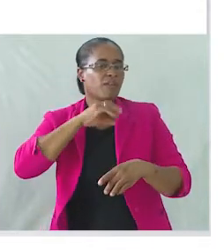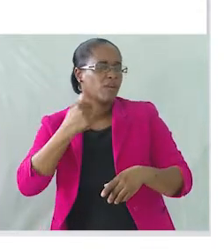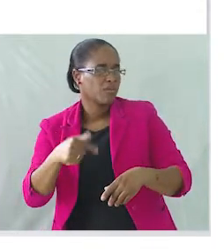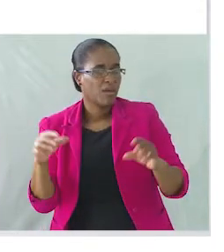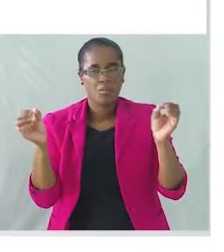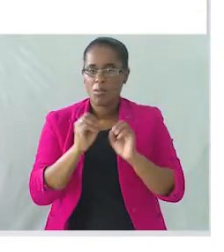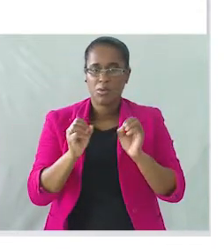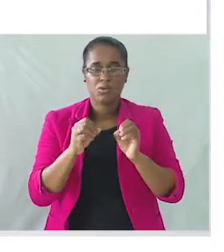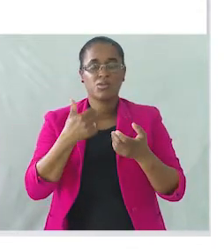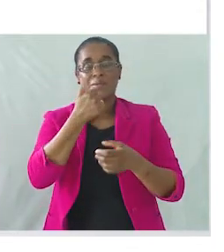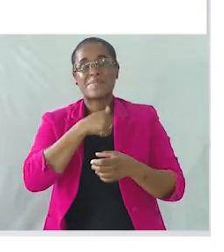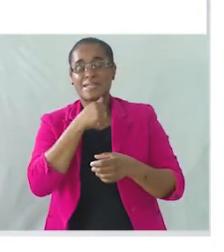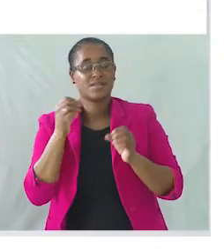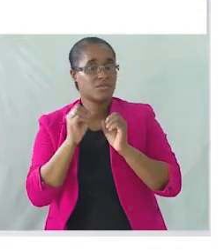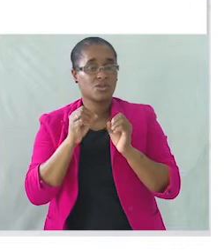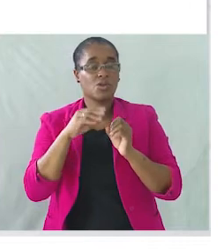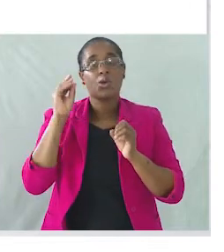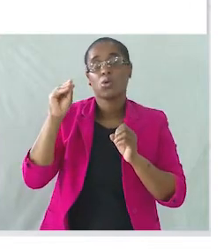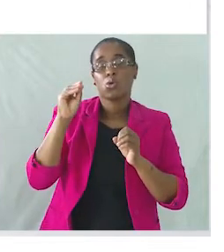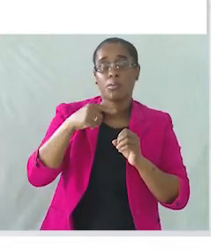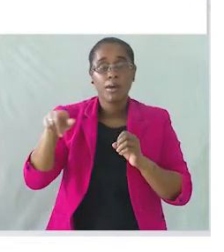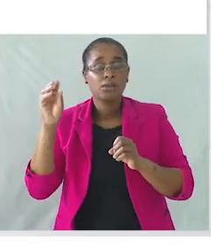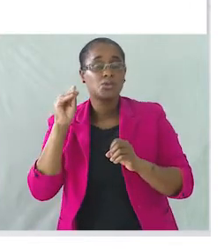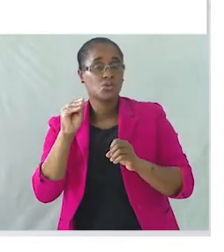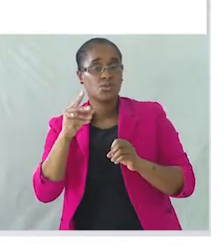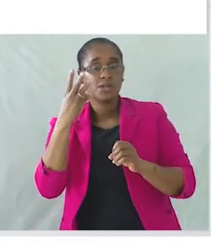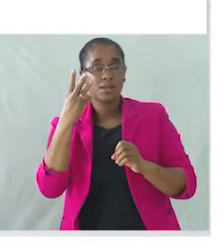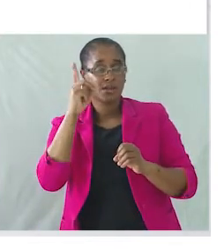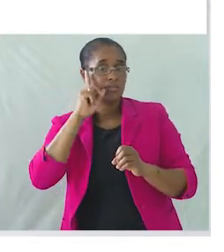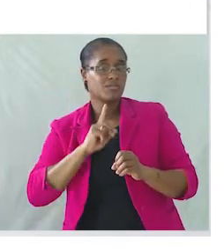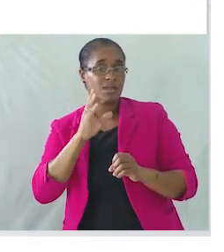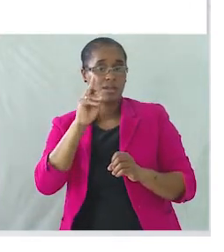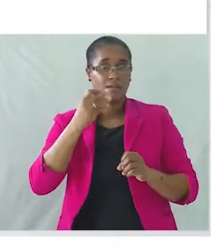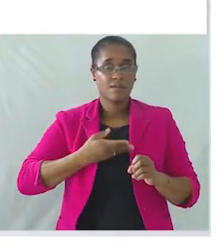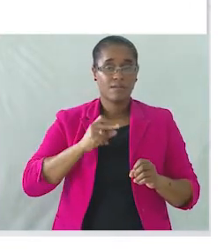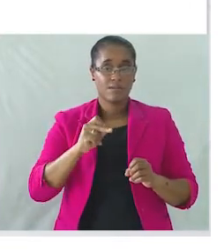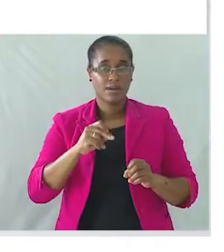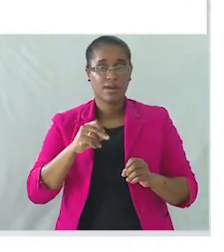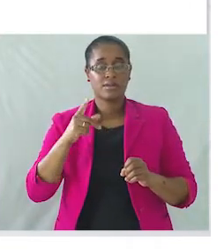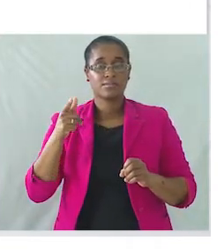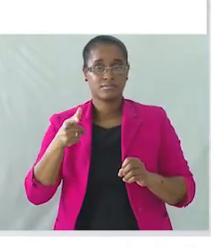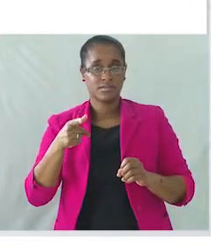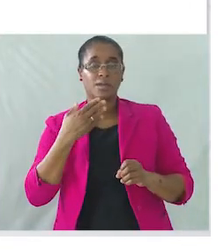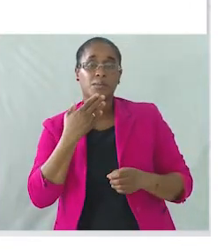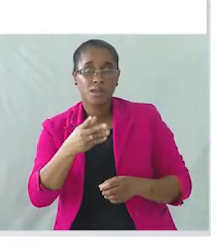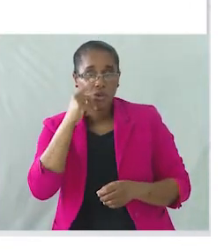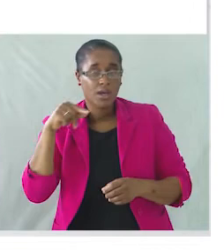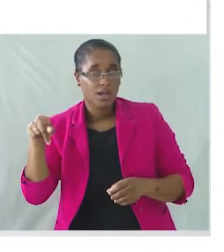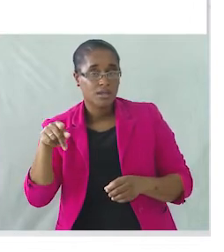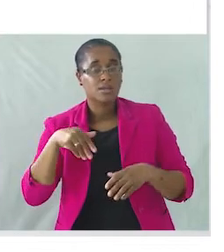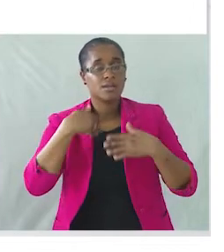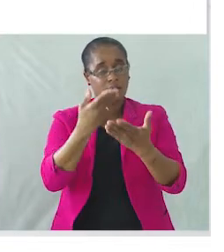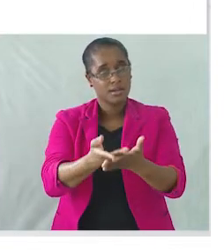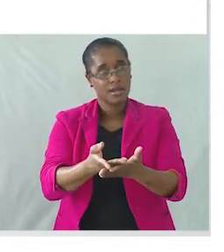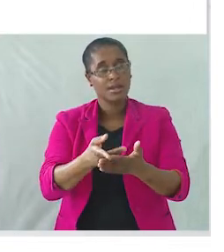de impaciência, mandou chamar 3 fadas conhecidas no reino e pediu-lhes que lhe desse um filho. Portanto, a